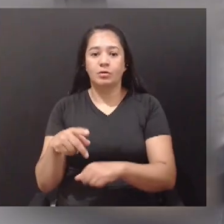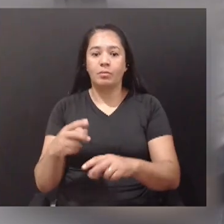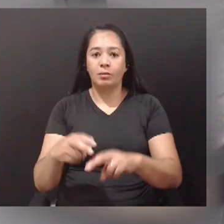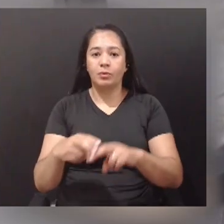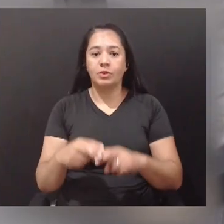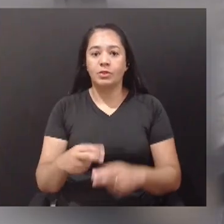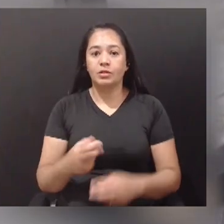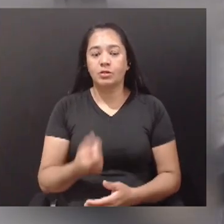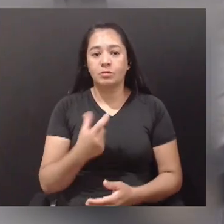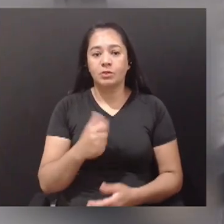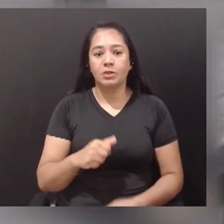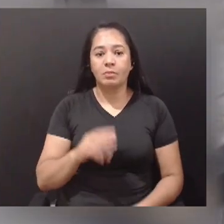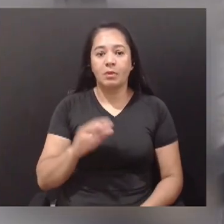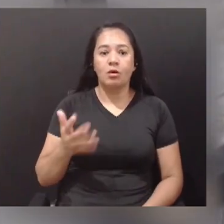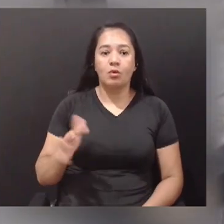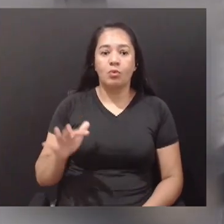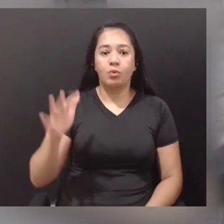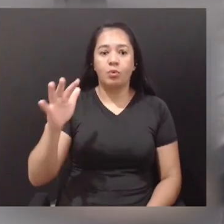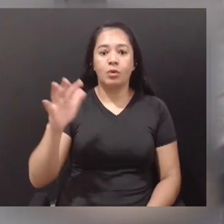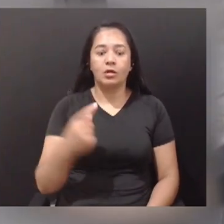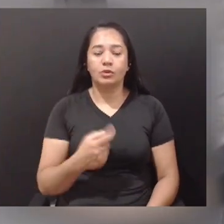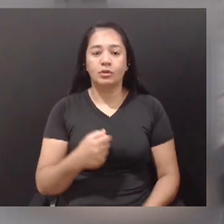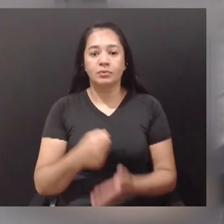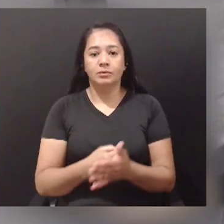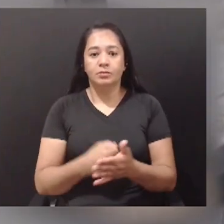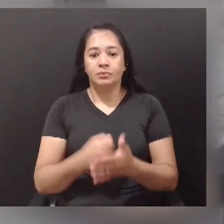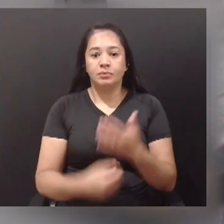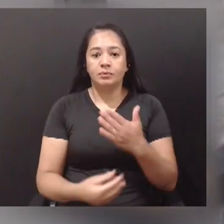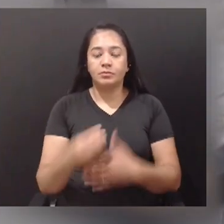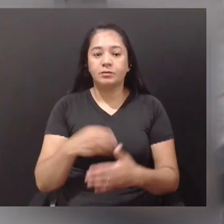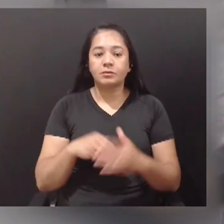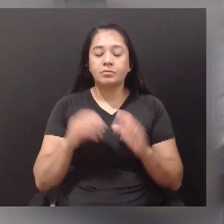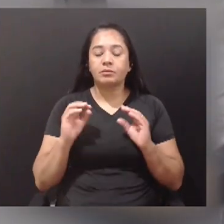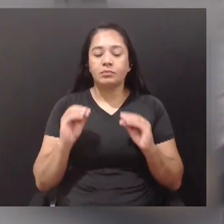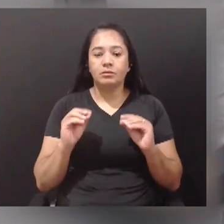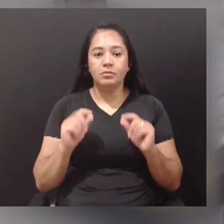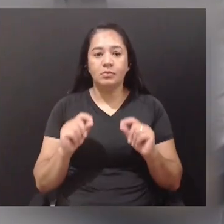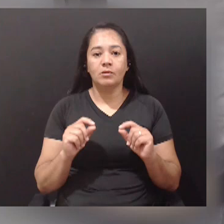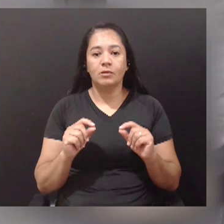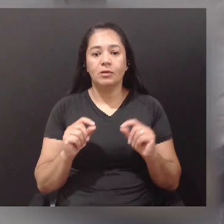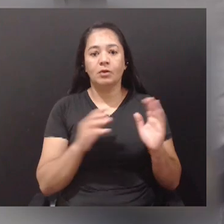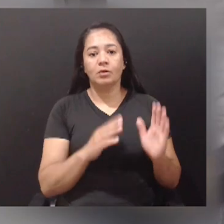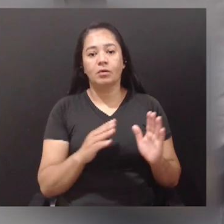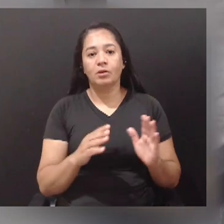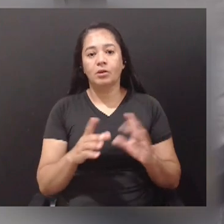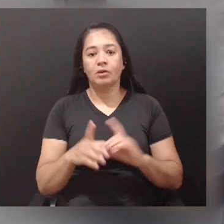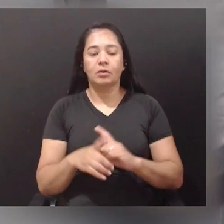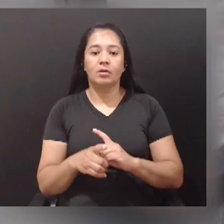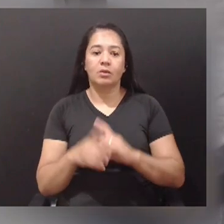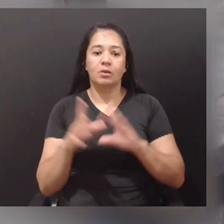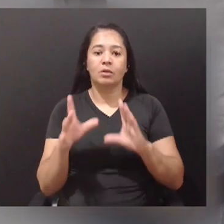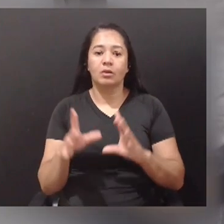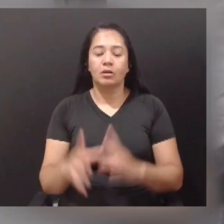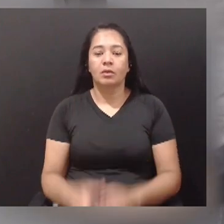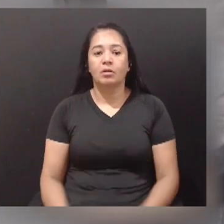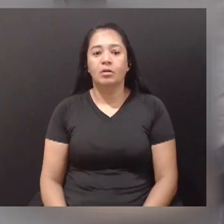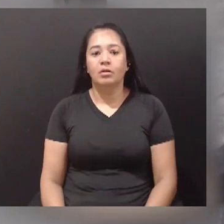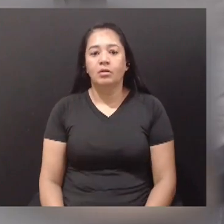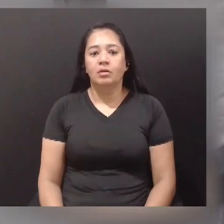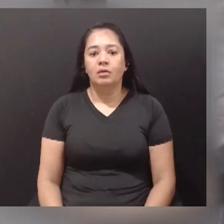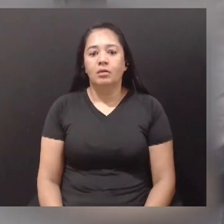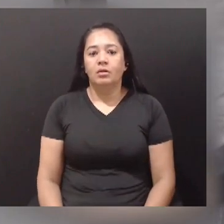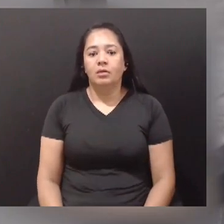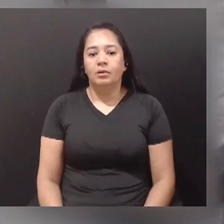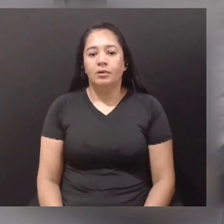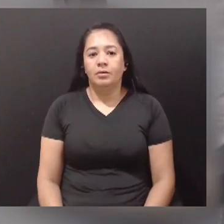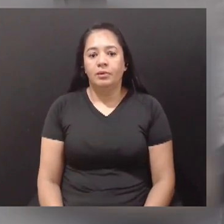seja muito alto. Então, a nossa luta dentro da Câmara é para que haja um processo de democratização. Hoje a gente sabe que diversas patologias